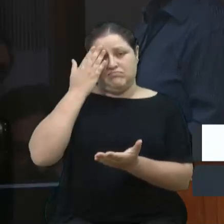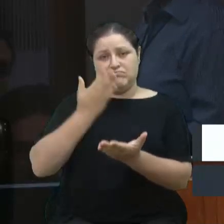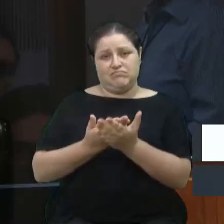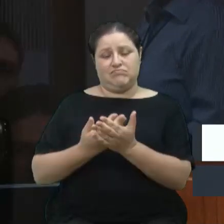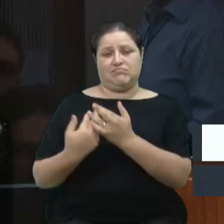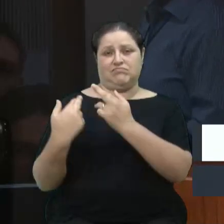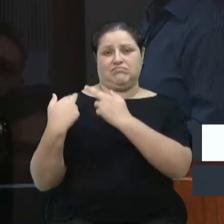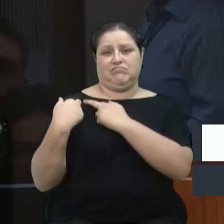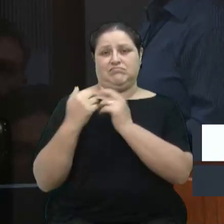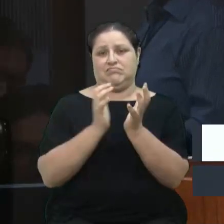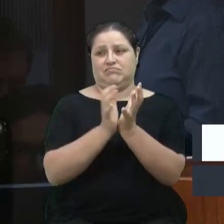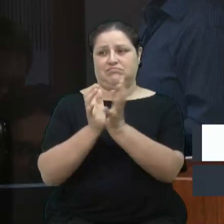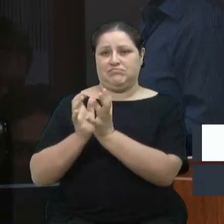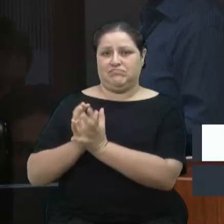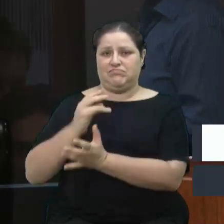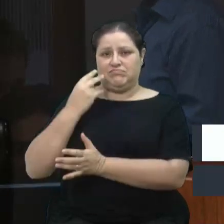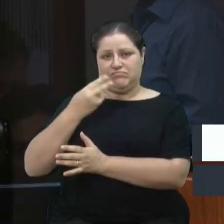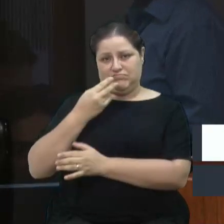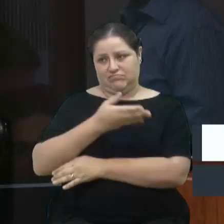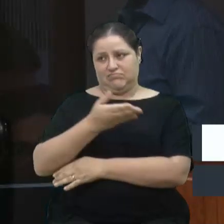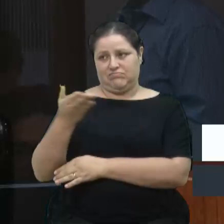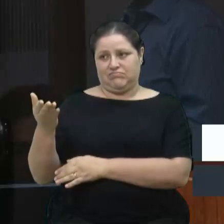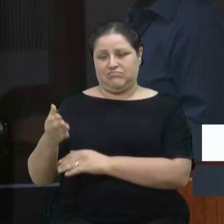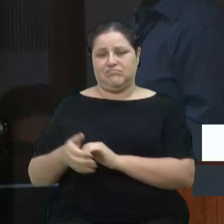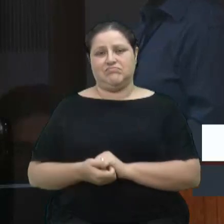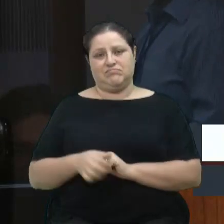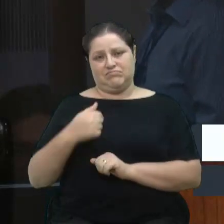pares. Confio.